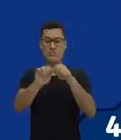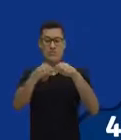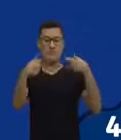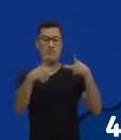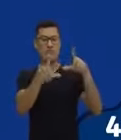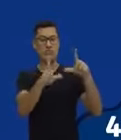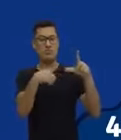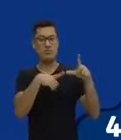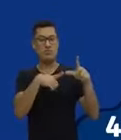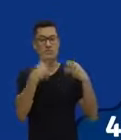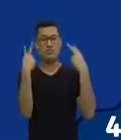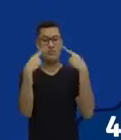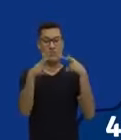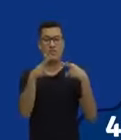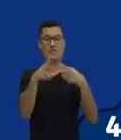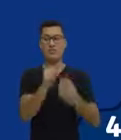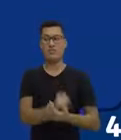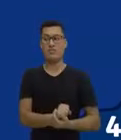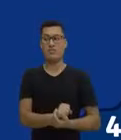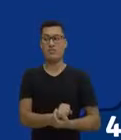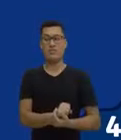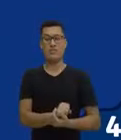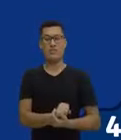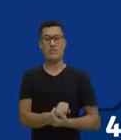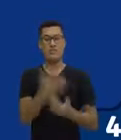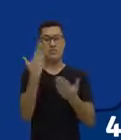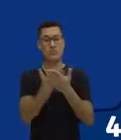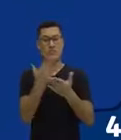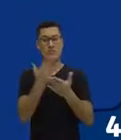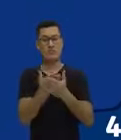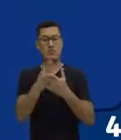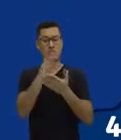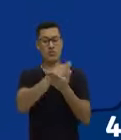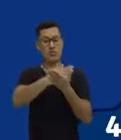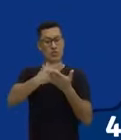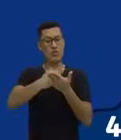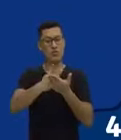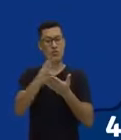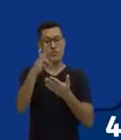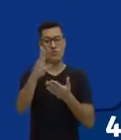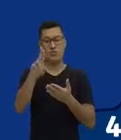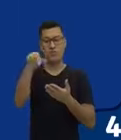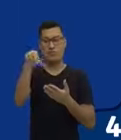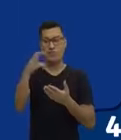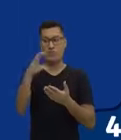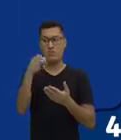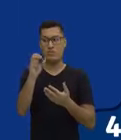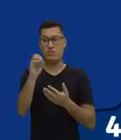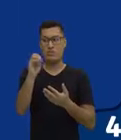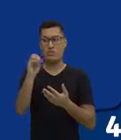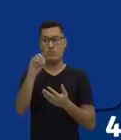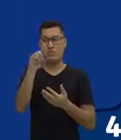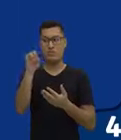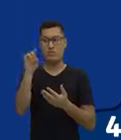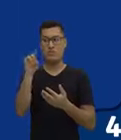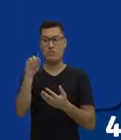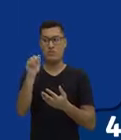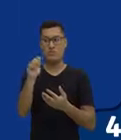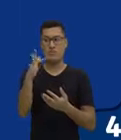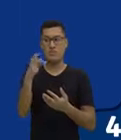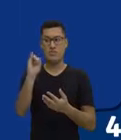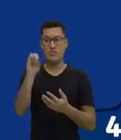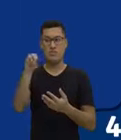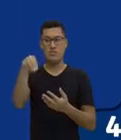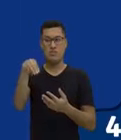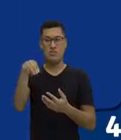função que a gente vai ver. Bom, nesta minha aula, eu vou estar conversando com eles, Fernando, sobre a função afim, que é um tipo de função que eles já